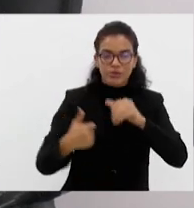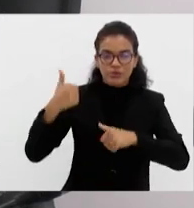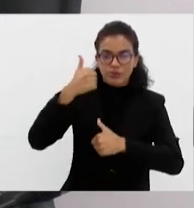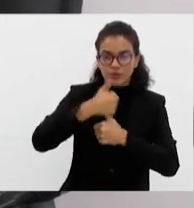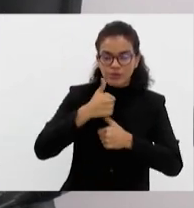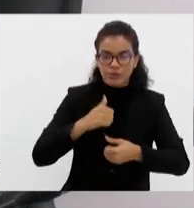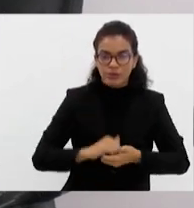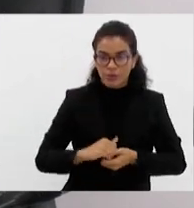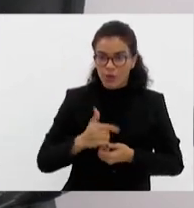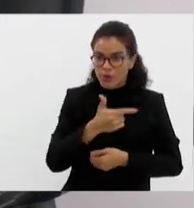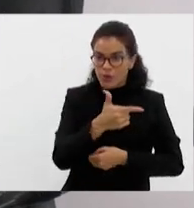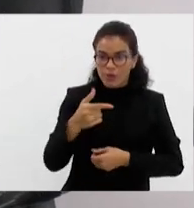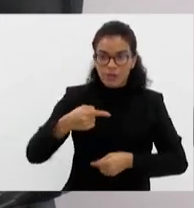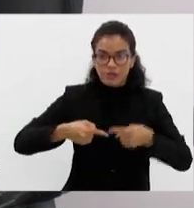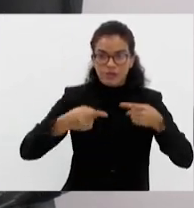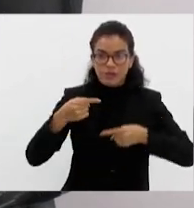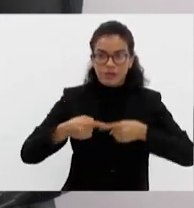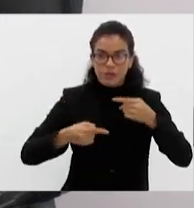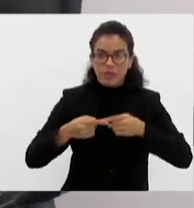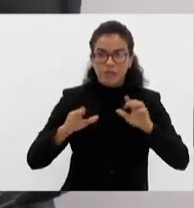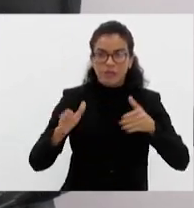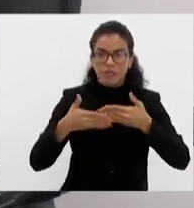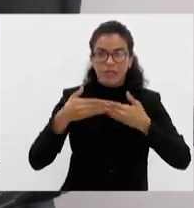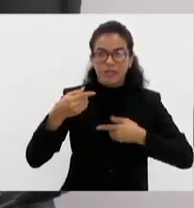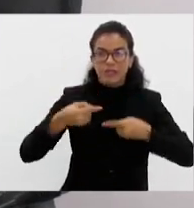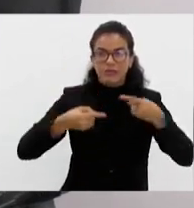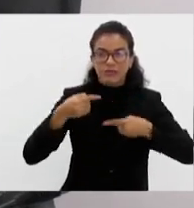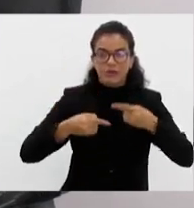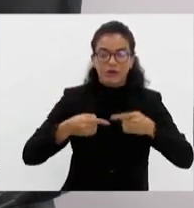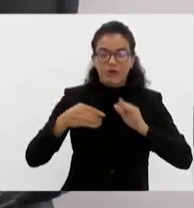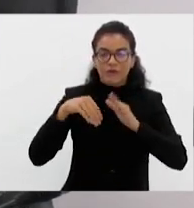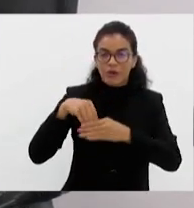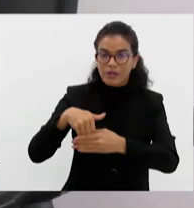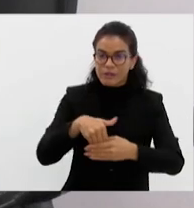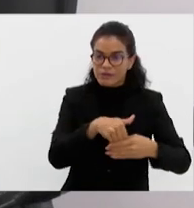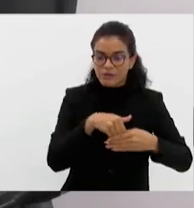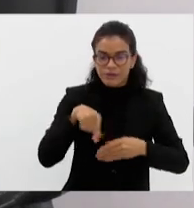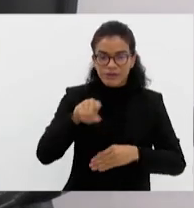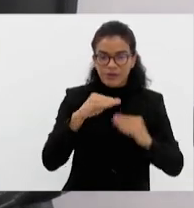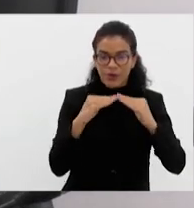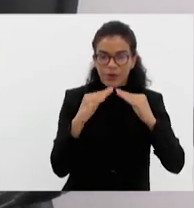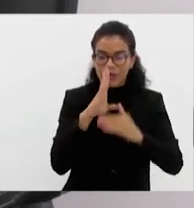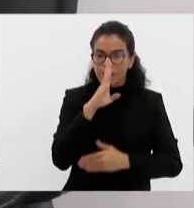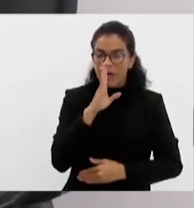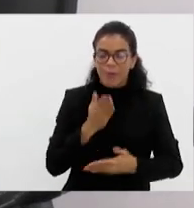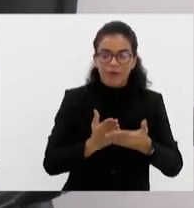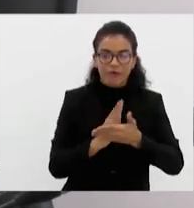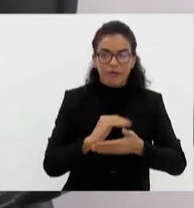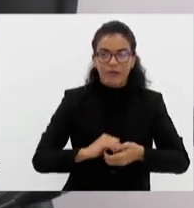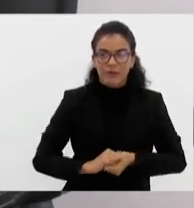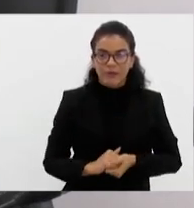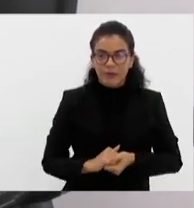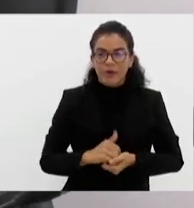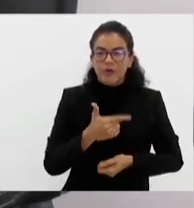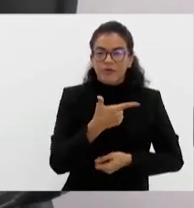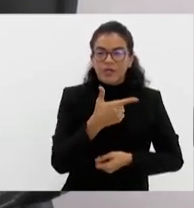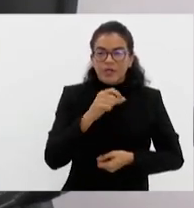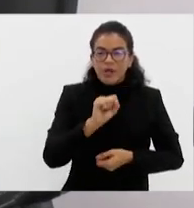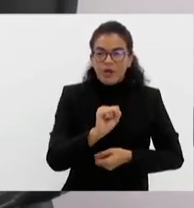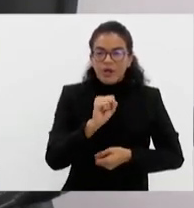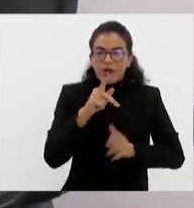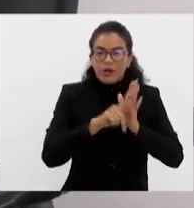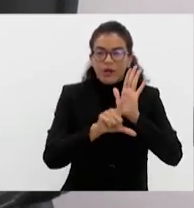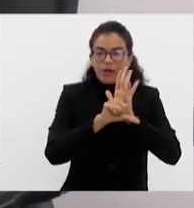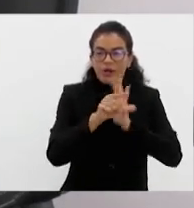discussão. Não havendo quem queira discutir, encerrada a discussão. Em votação. Senhores que aprovam, permaneçam como estão. Aprovado. 28 da pauta, o